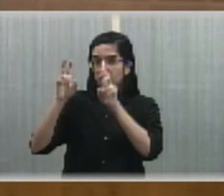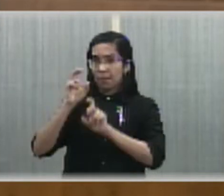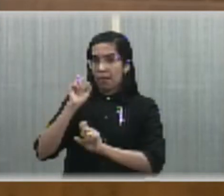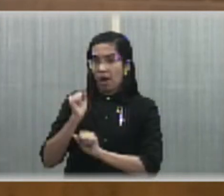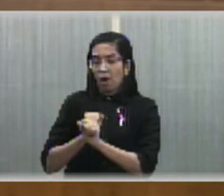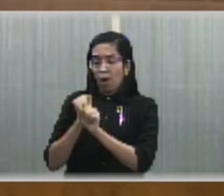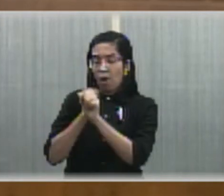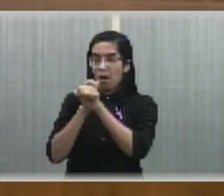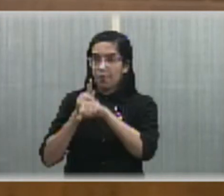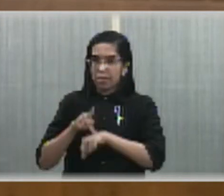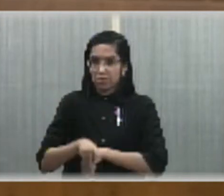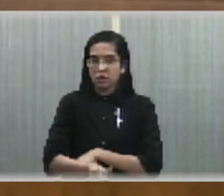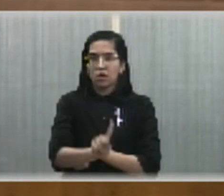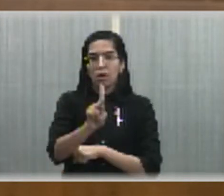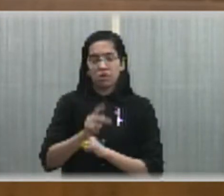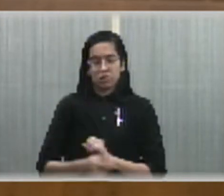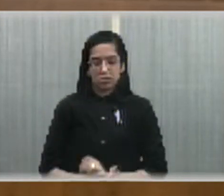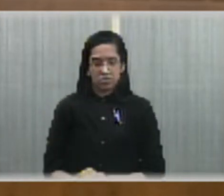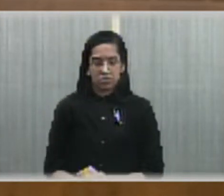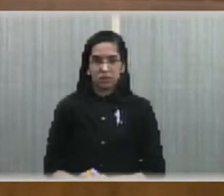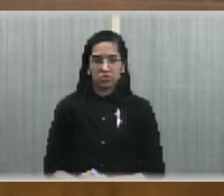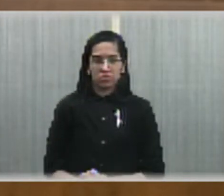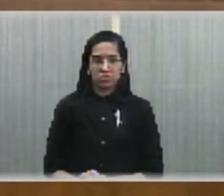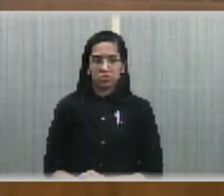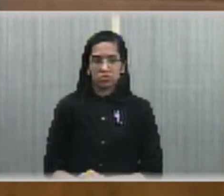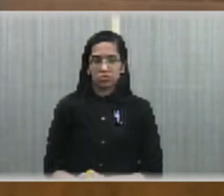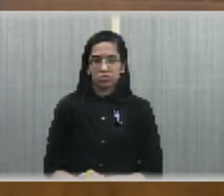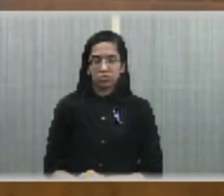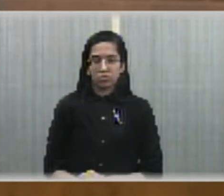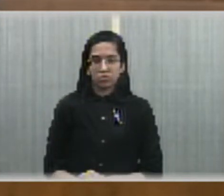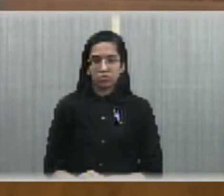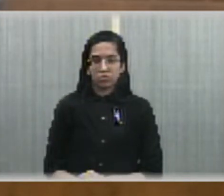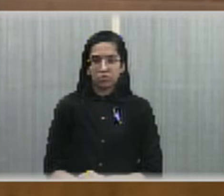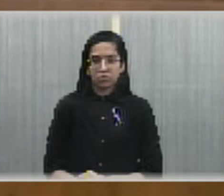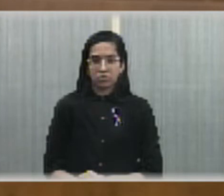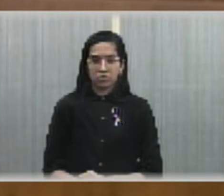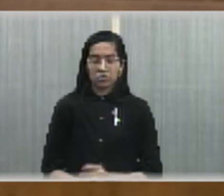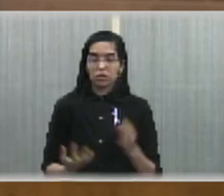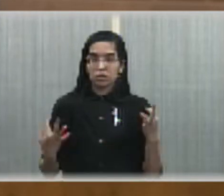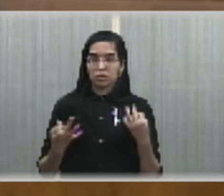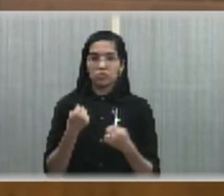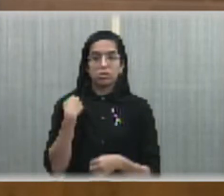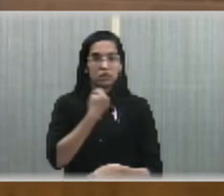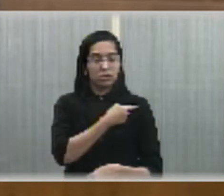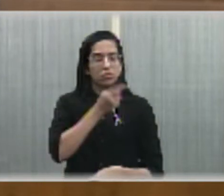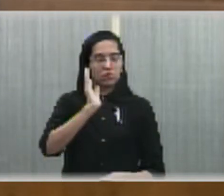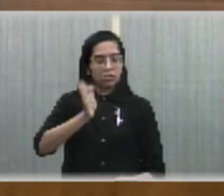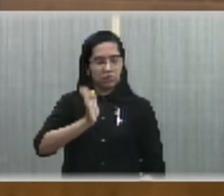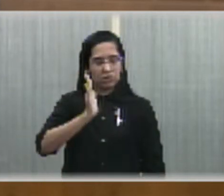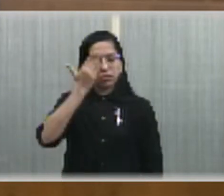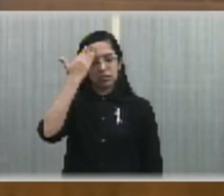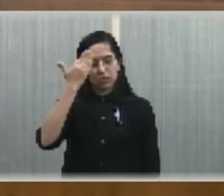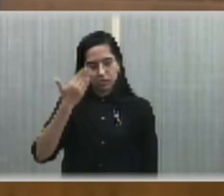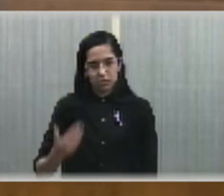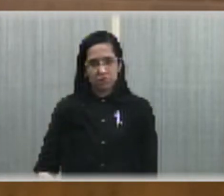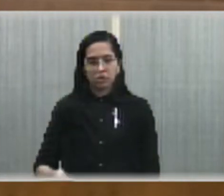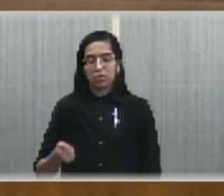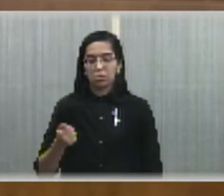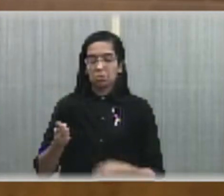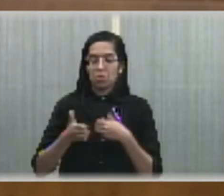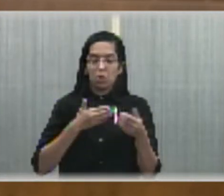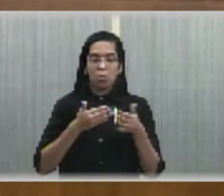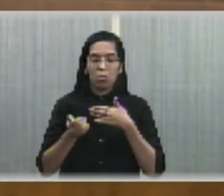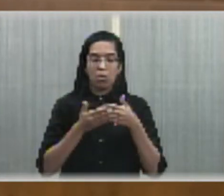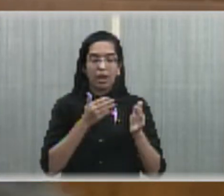dessa pavimentação asfáltica na zona urbana do município. Todos nós sabemos que qualquer ação do